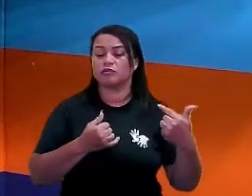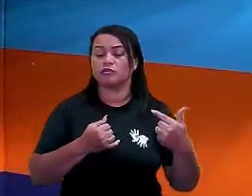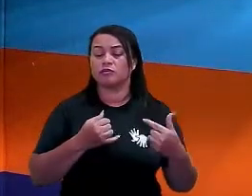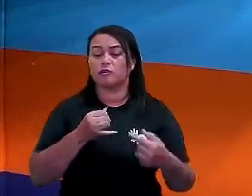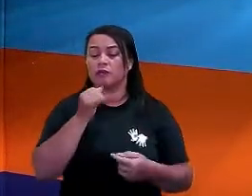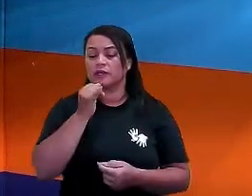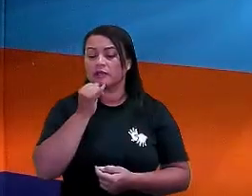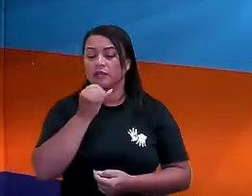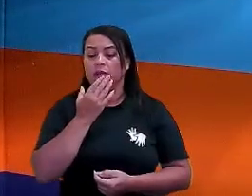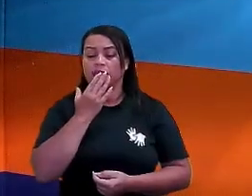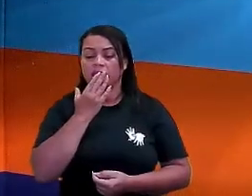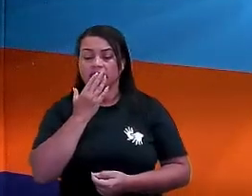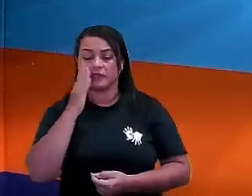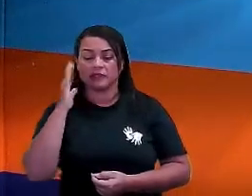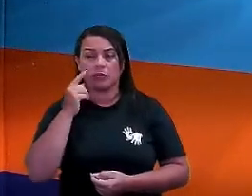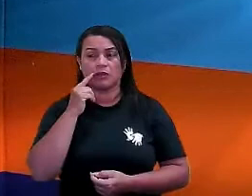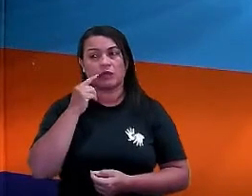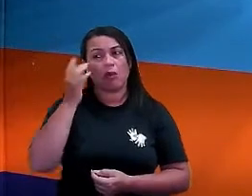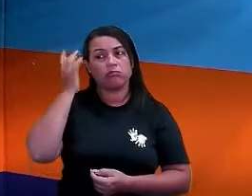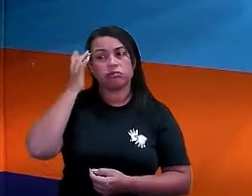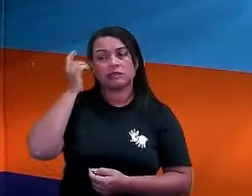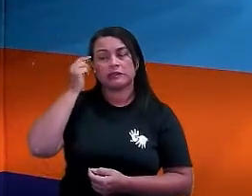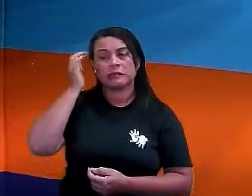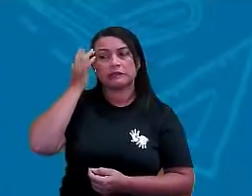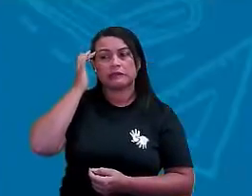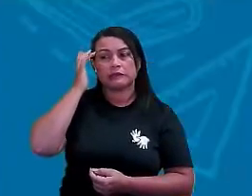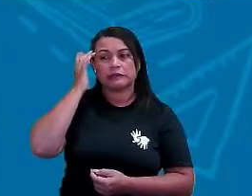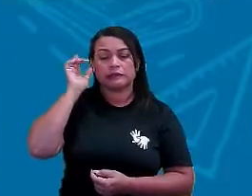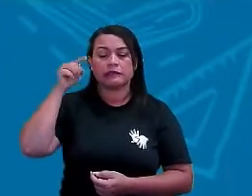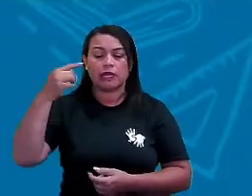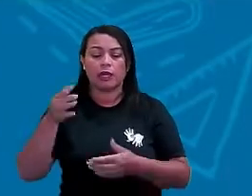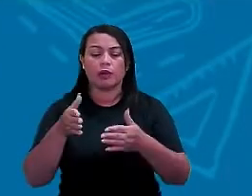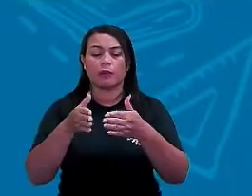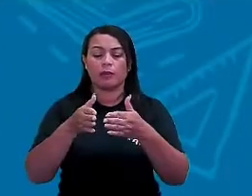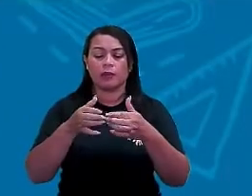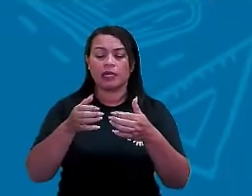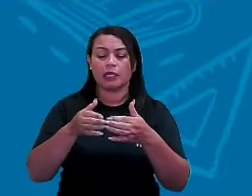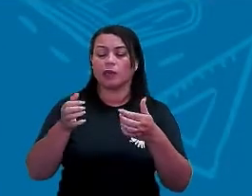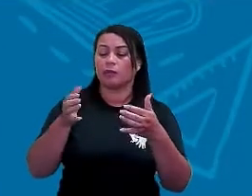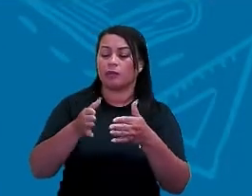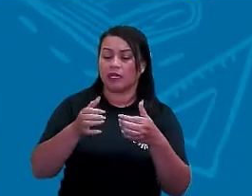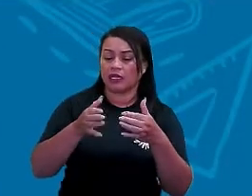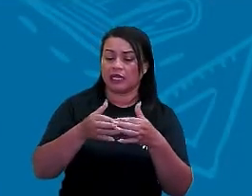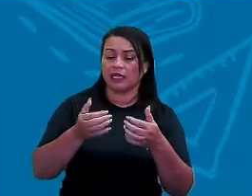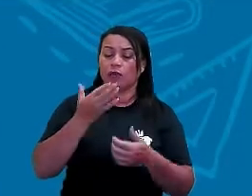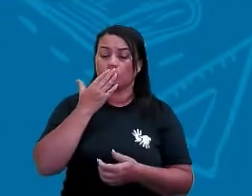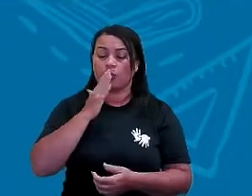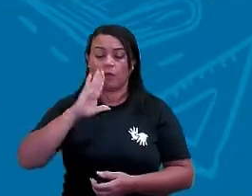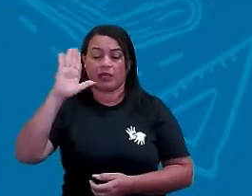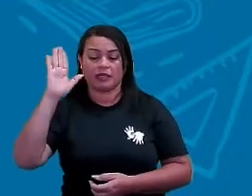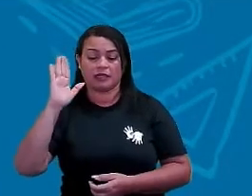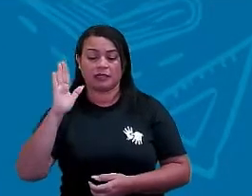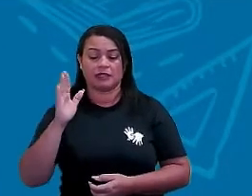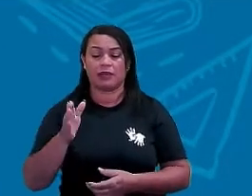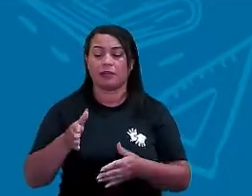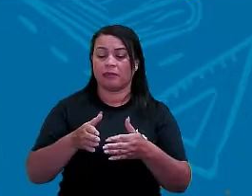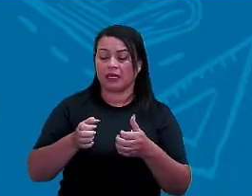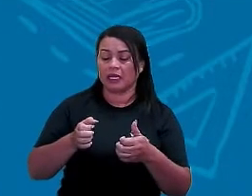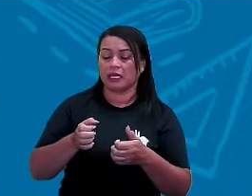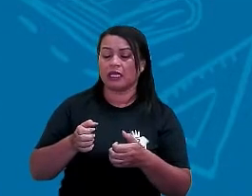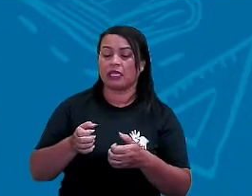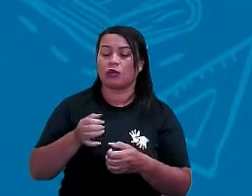promessa e pedido. Ou pedido, ameaça, promessa ou